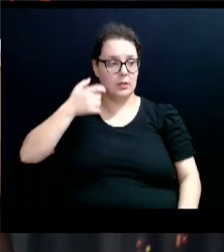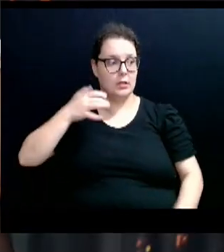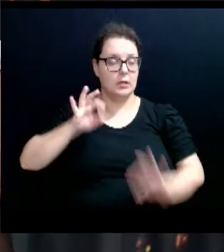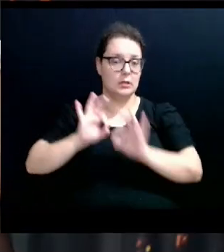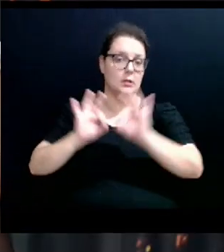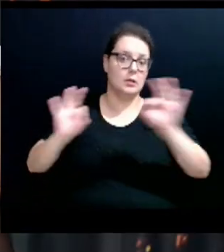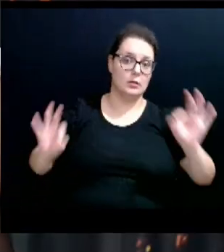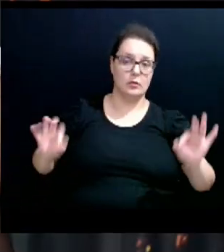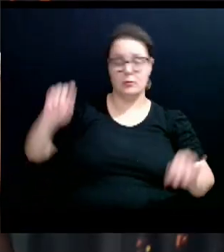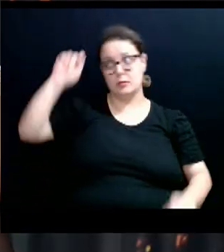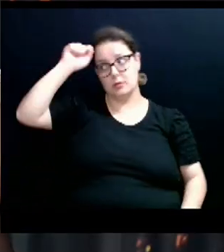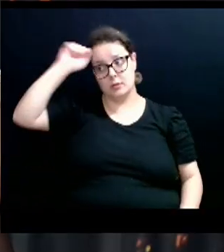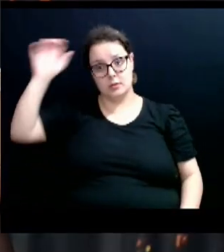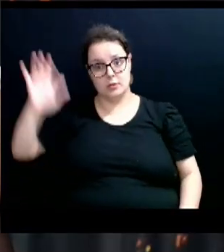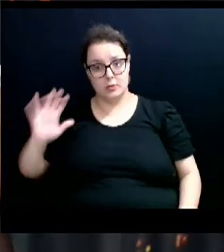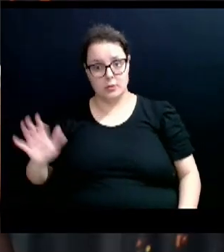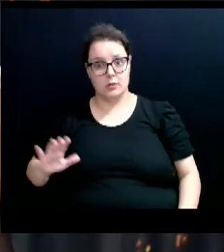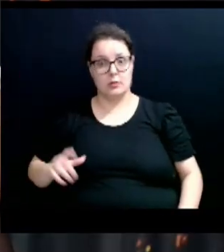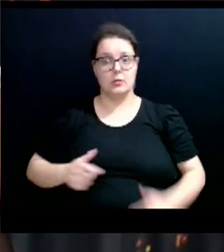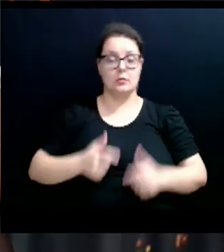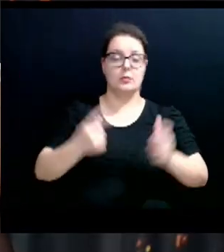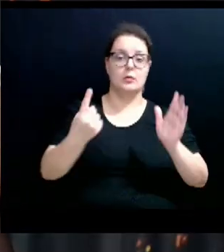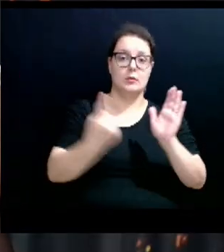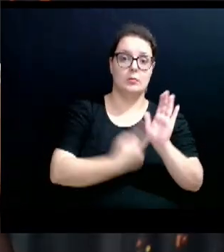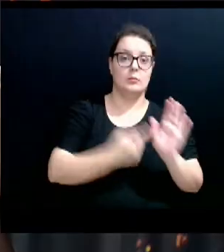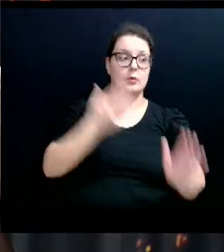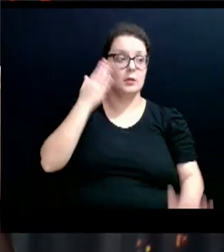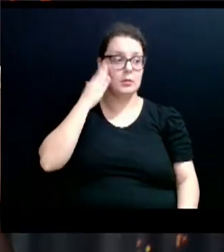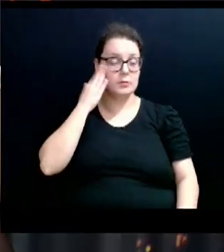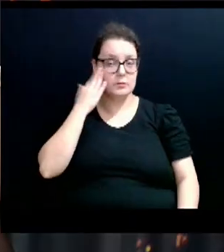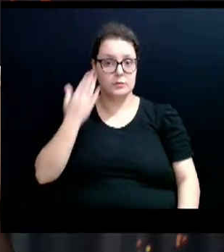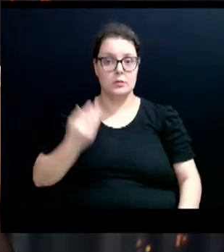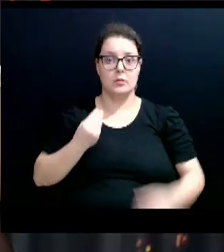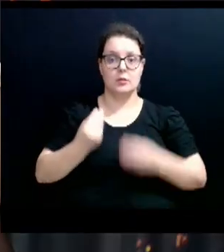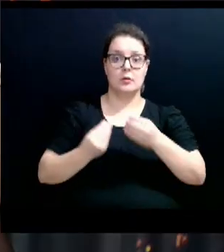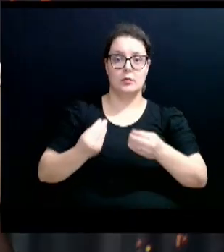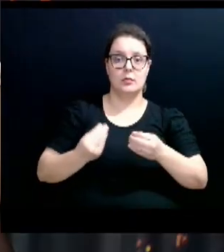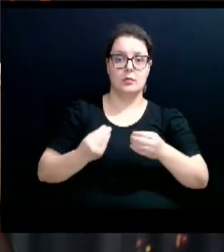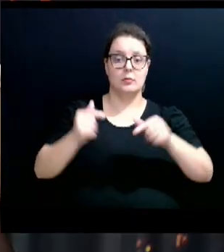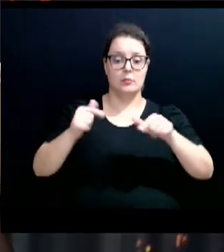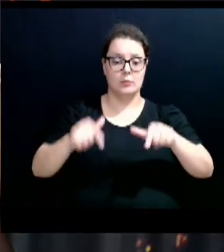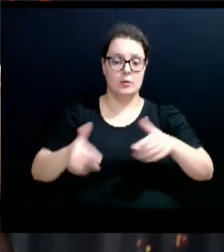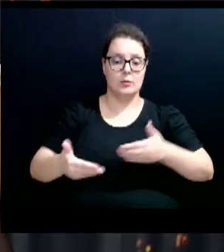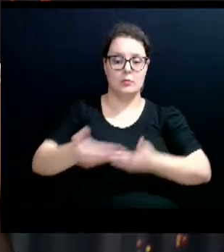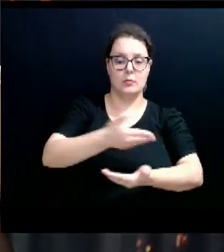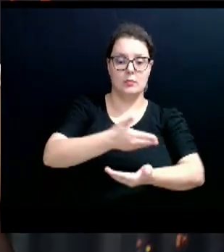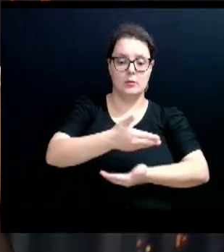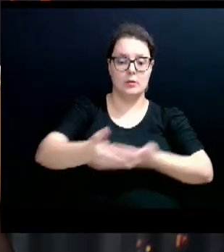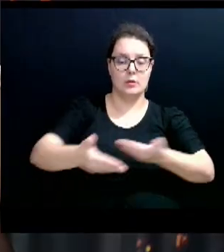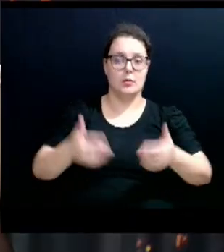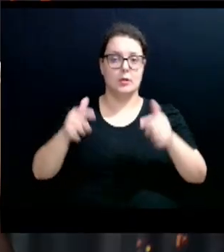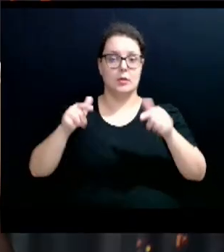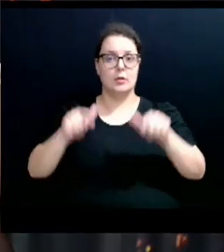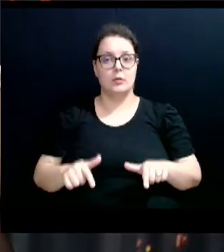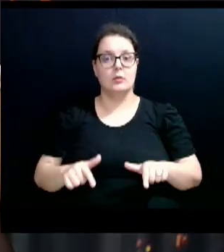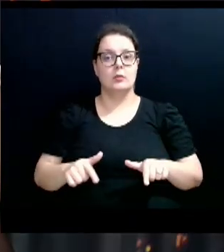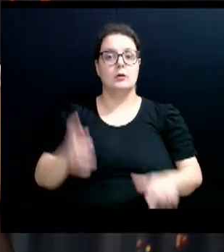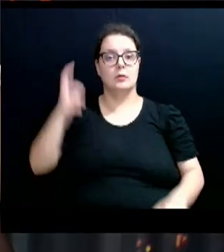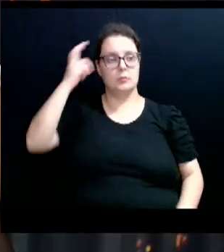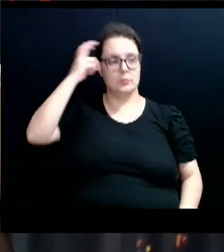fato, é um grande marcador para entender como o ambiente se articula em um local em que essa cultura